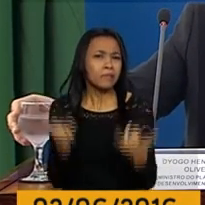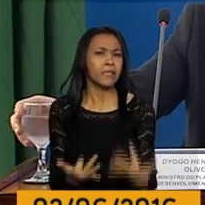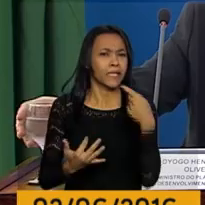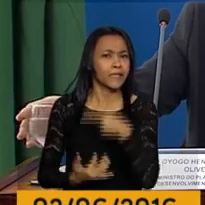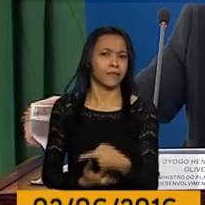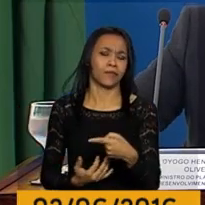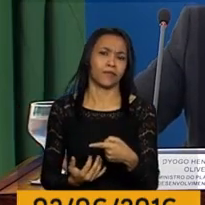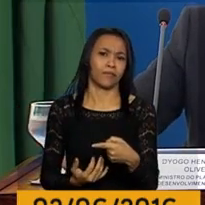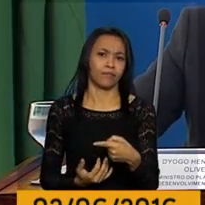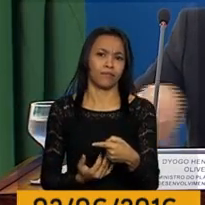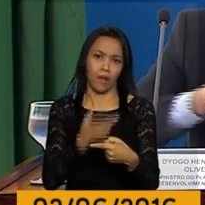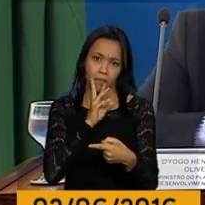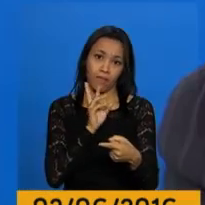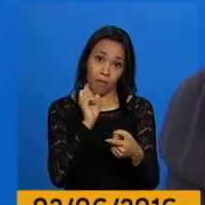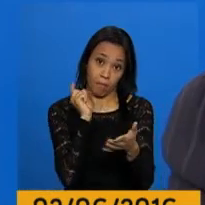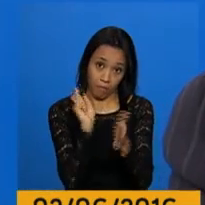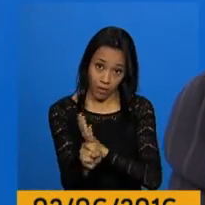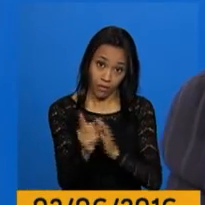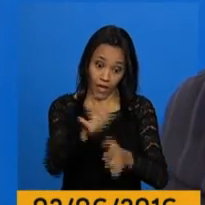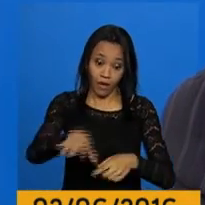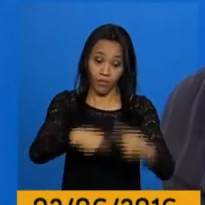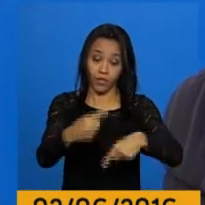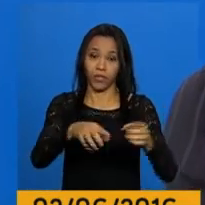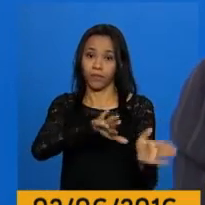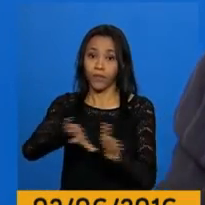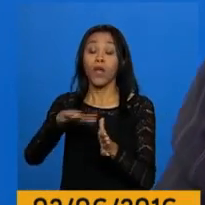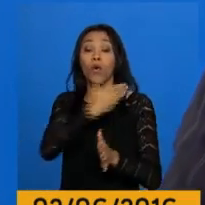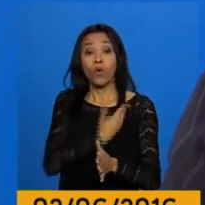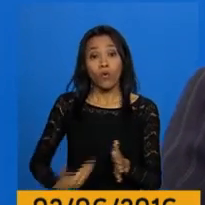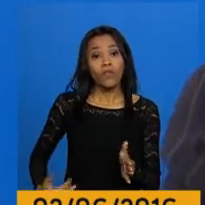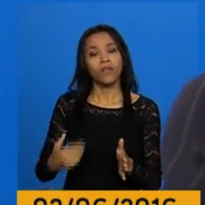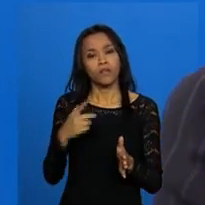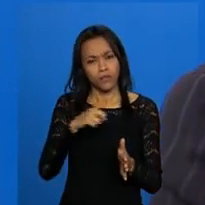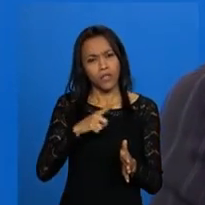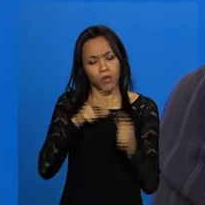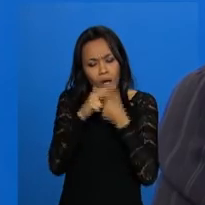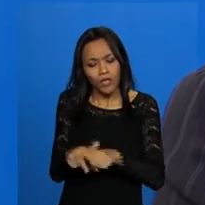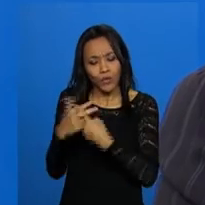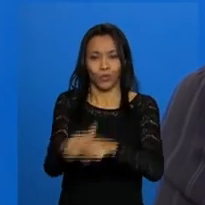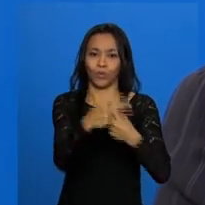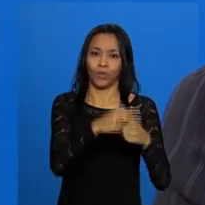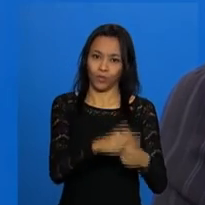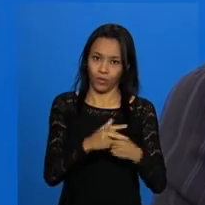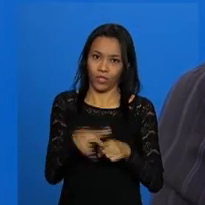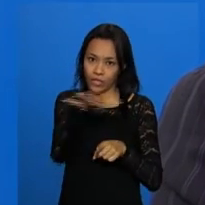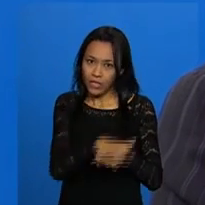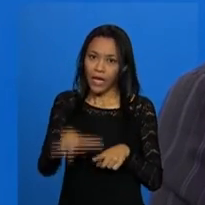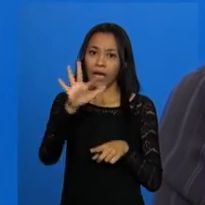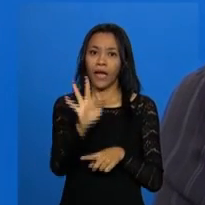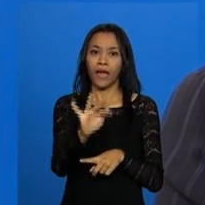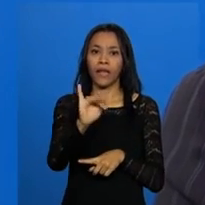resposta. O governo vive, neste momento, momento de ajuste fiscal que, com muita propriedade, o nosso ministro já